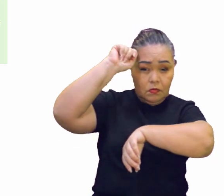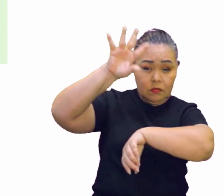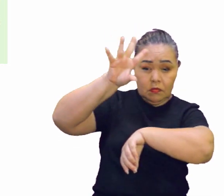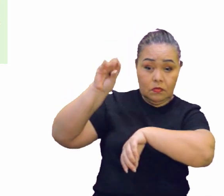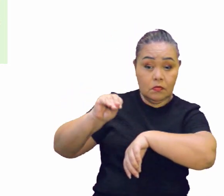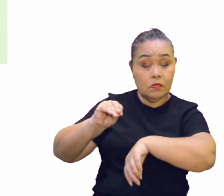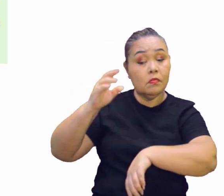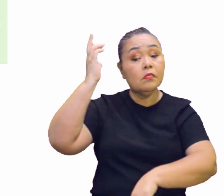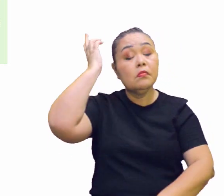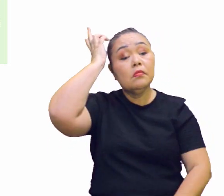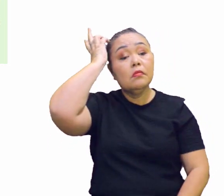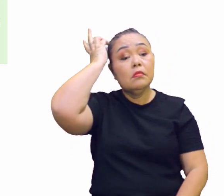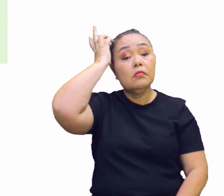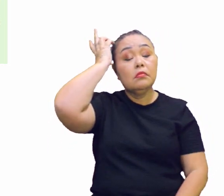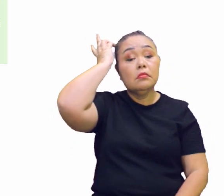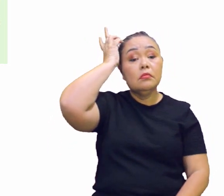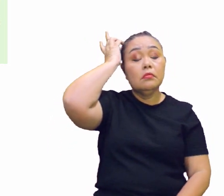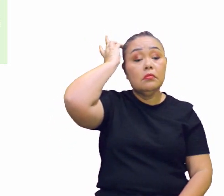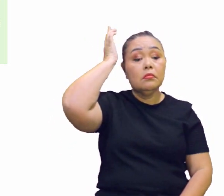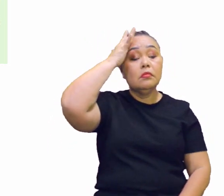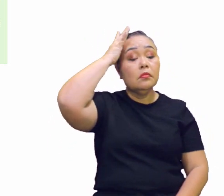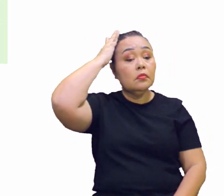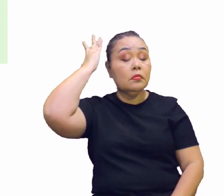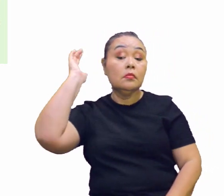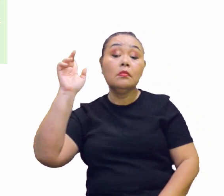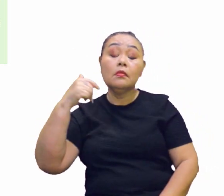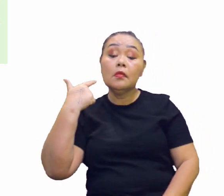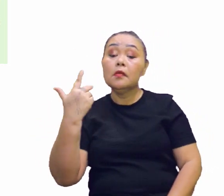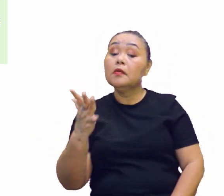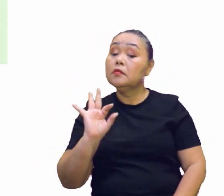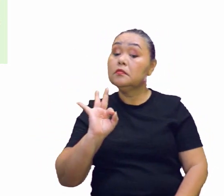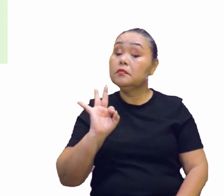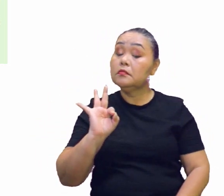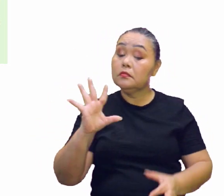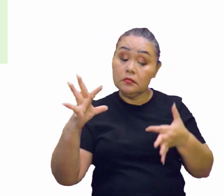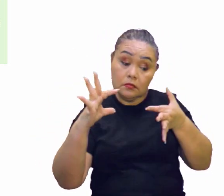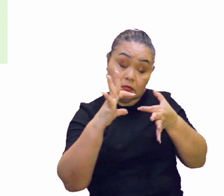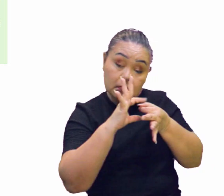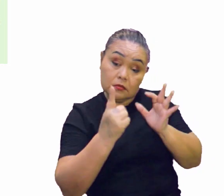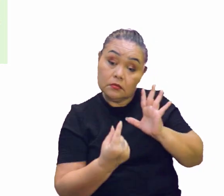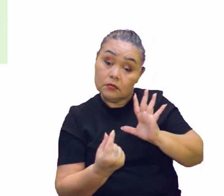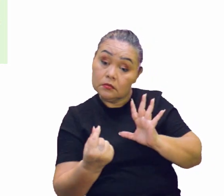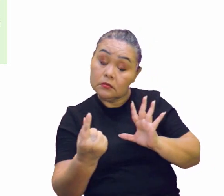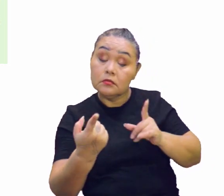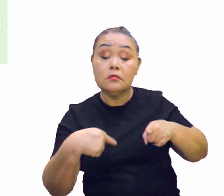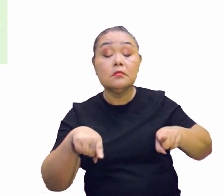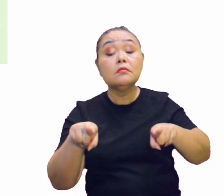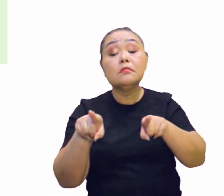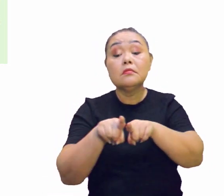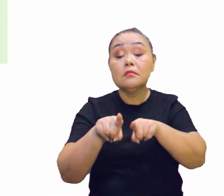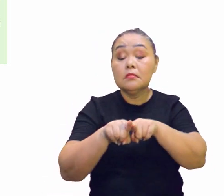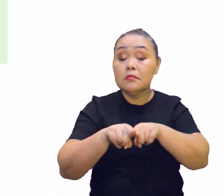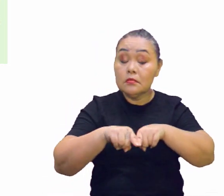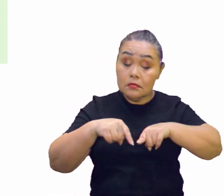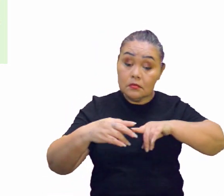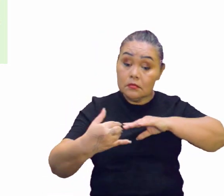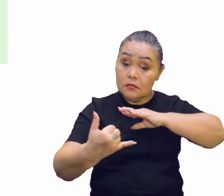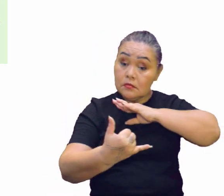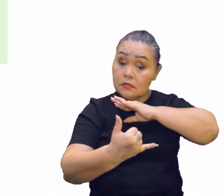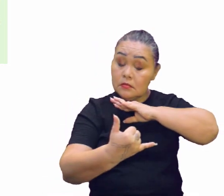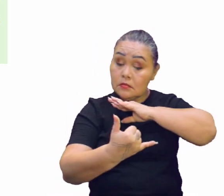né? Então, mas aí passa não é somente pela integração econômica, mas também